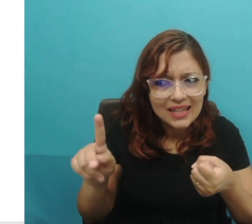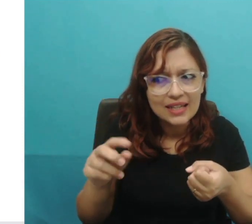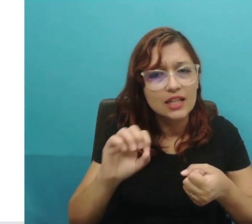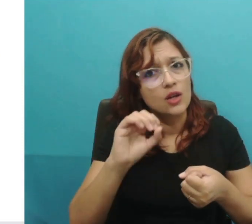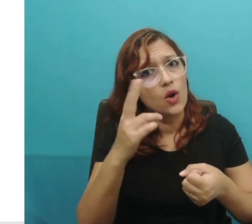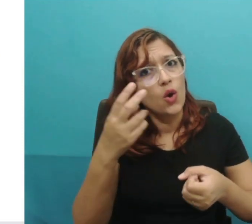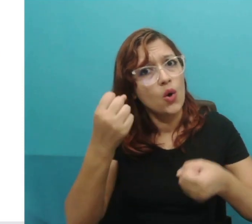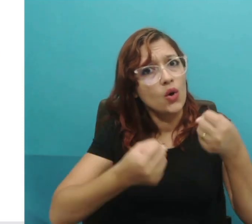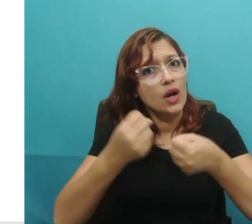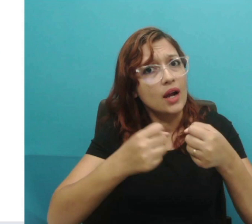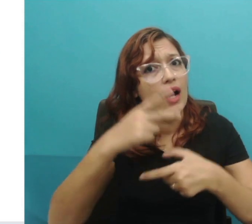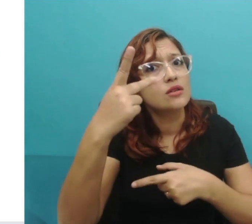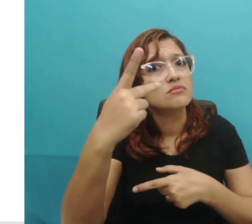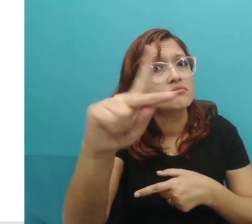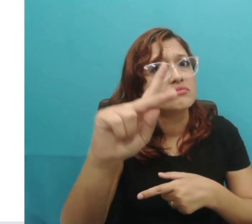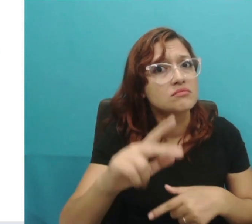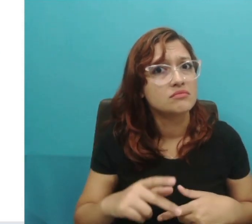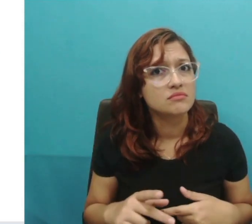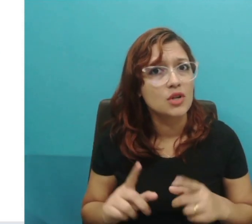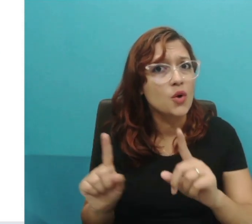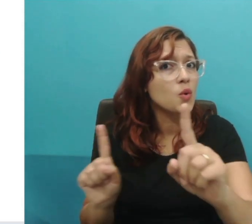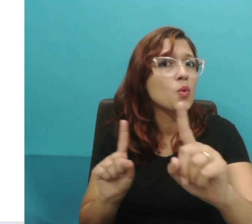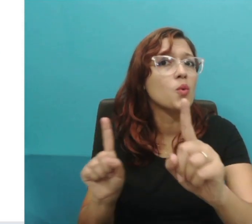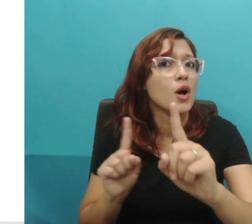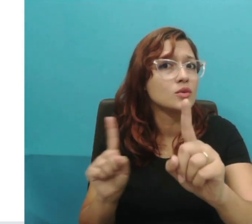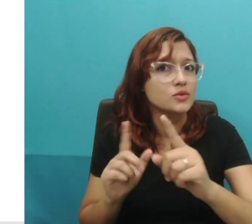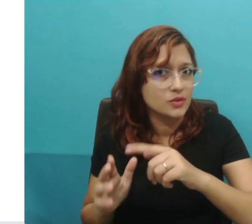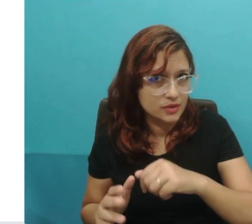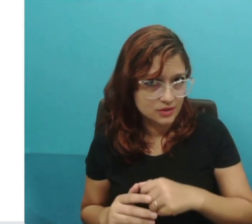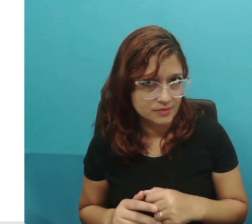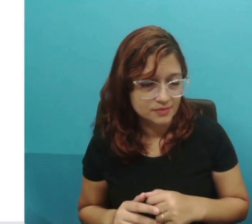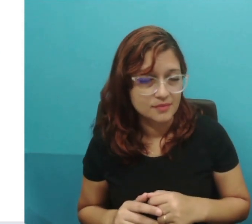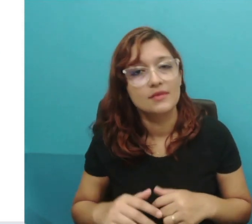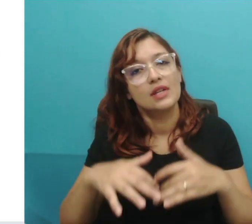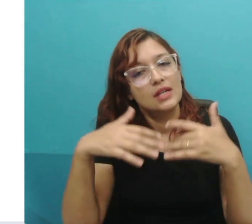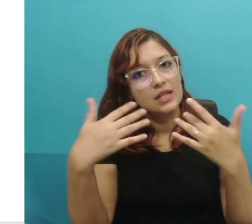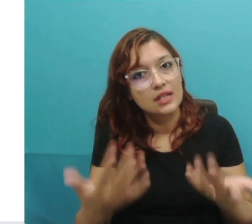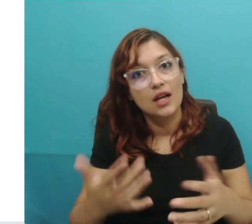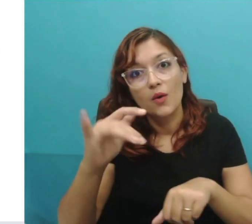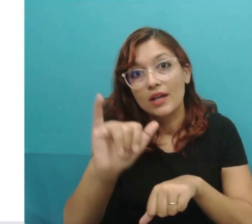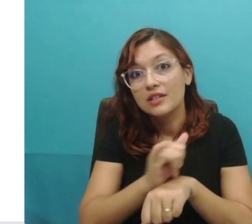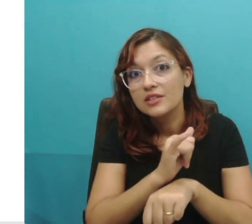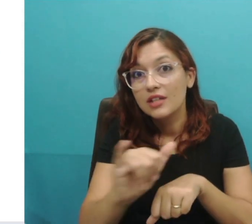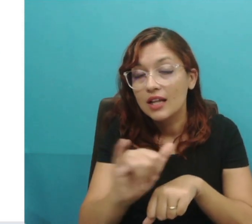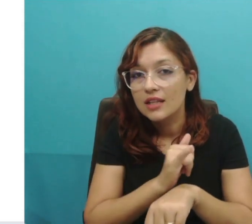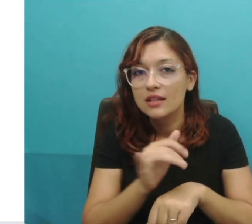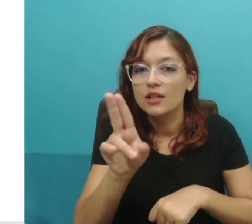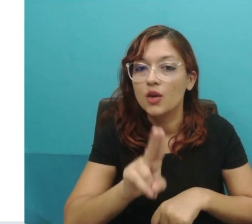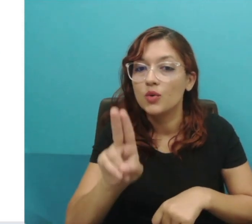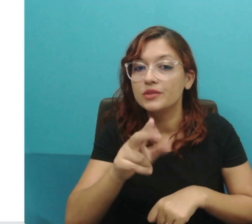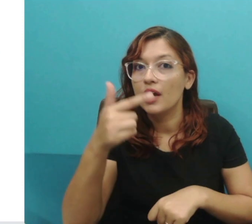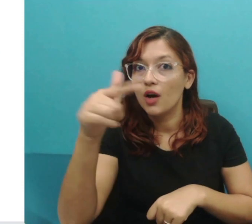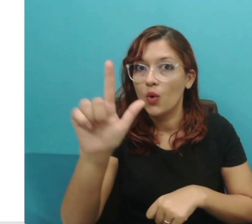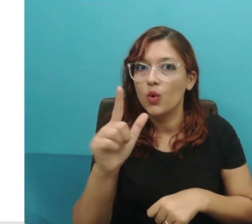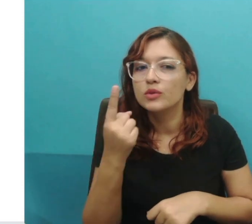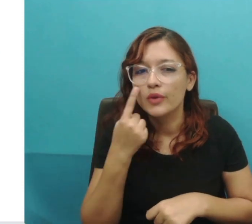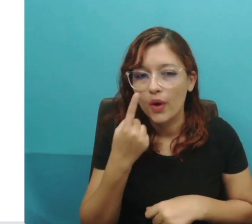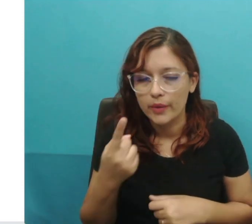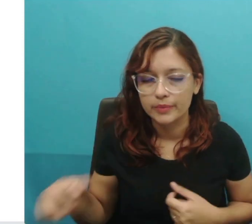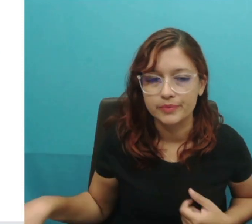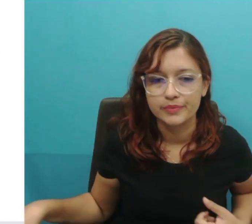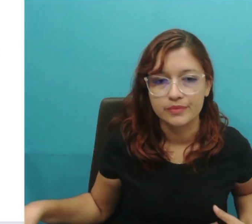pensam que seu carro quer dizer o carro de quem? Qual dos dois está se referindo?